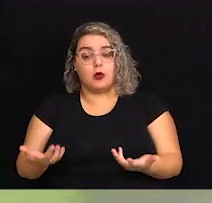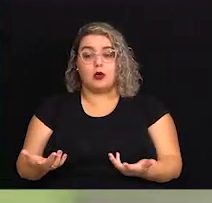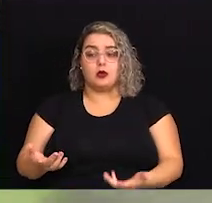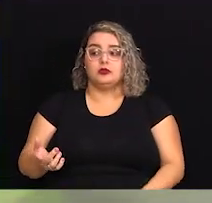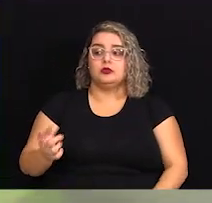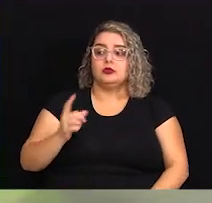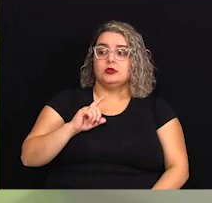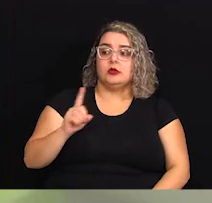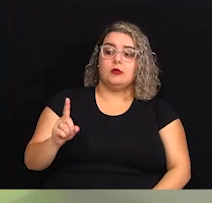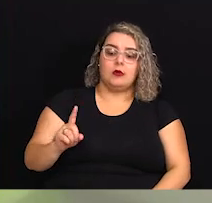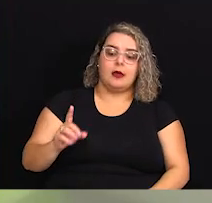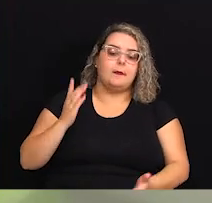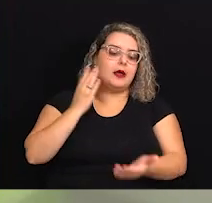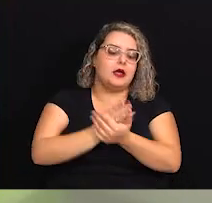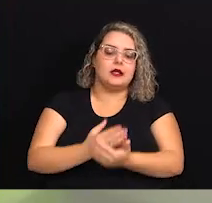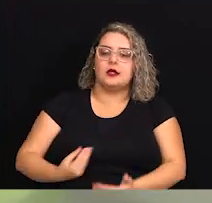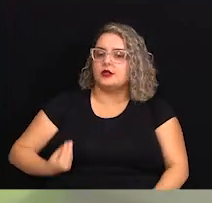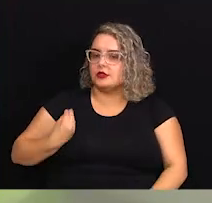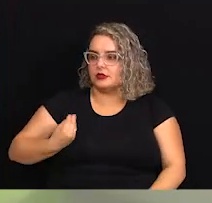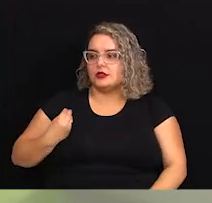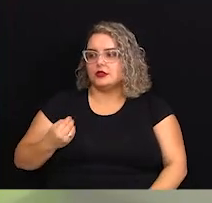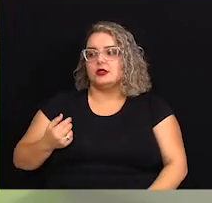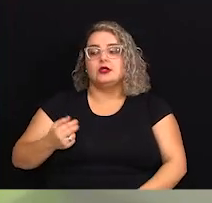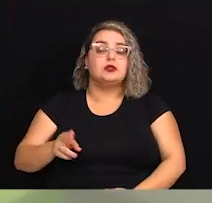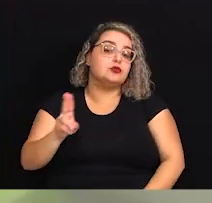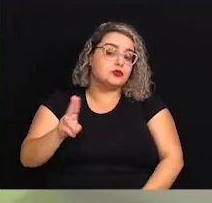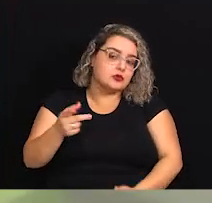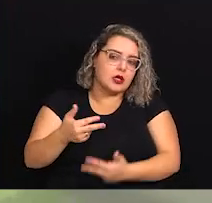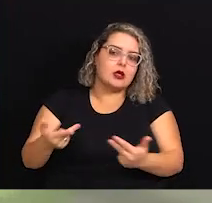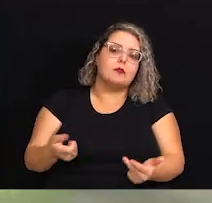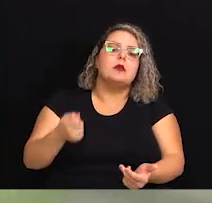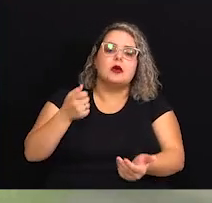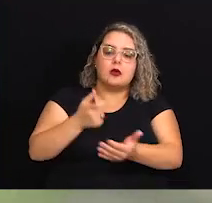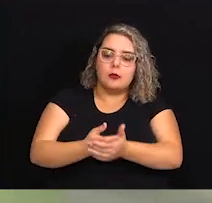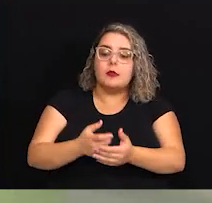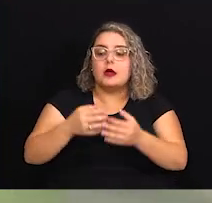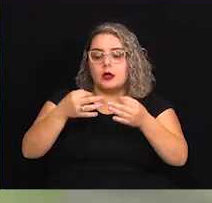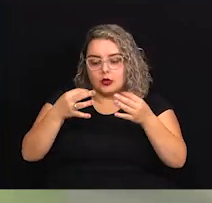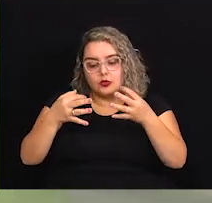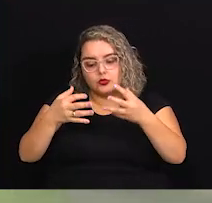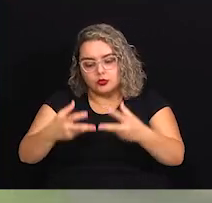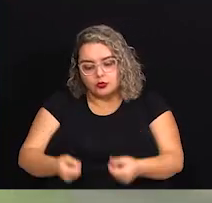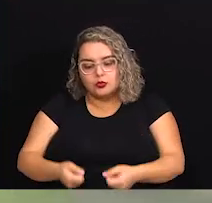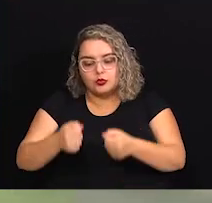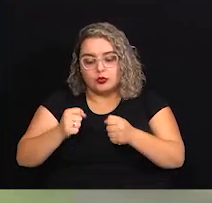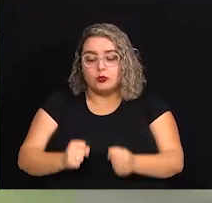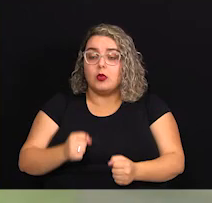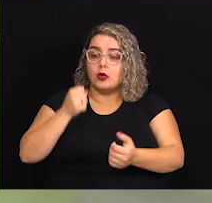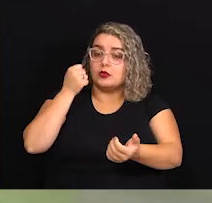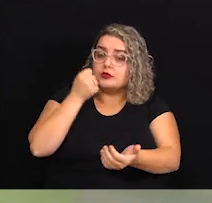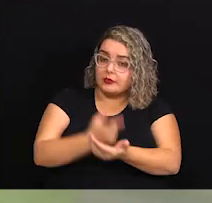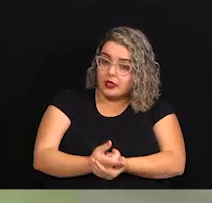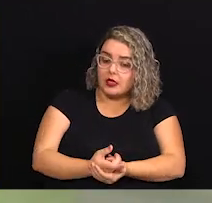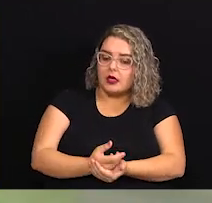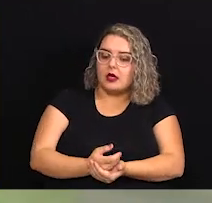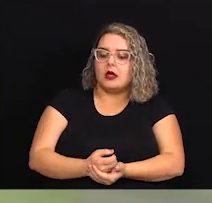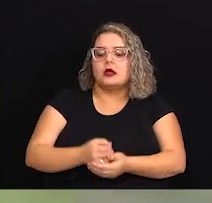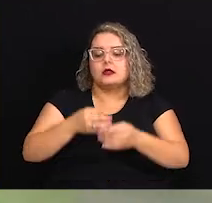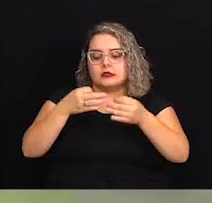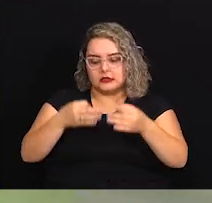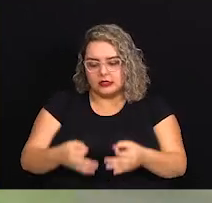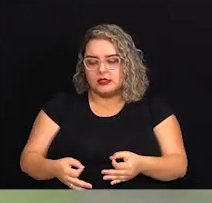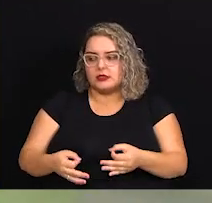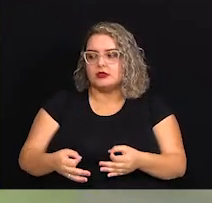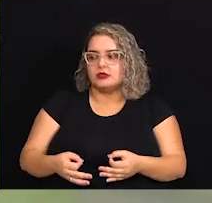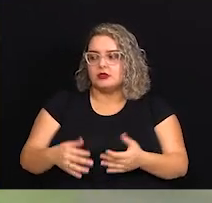né? Não é deixar de viver e nem deixar de usufruir das coisas, mas comprar exatamente aquilo que você pode pagar e honrar em dia com